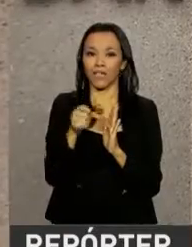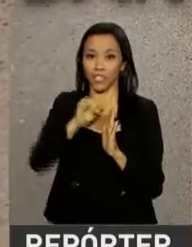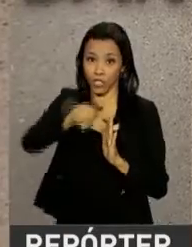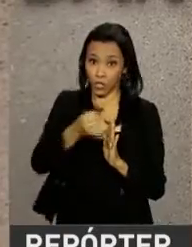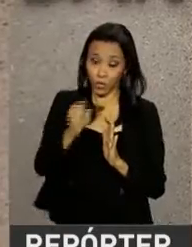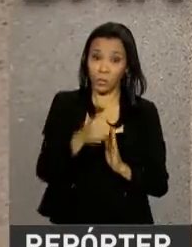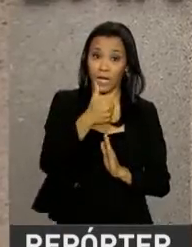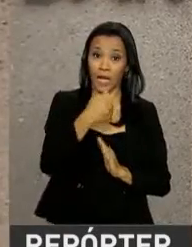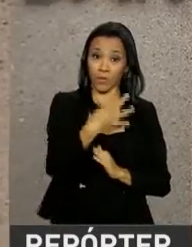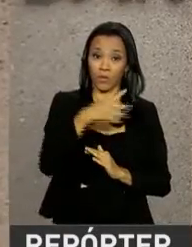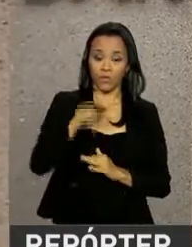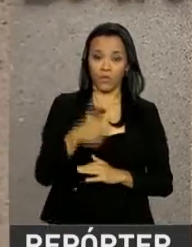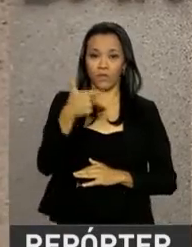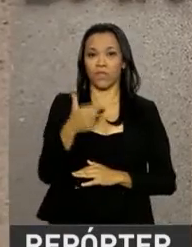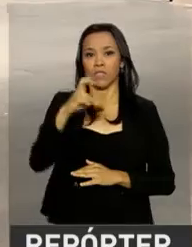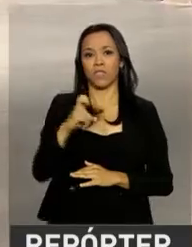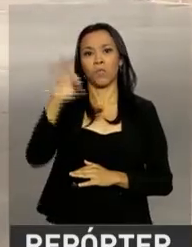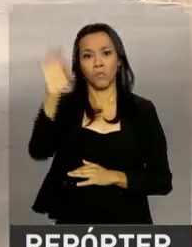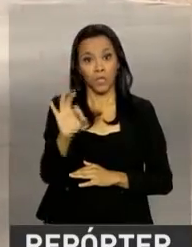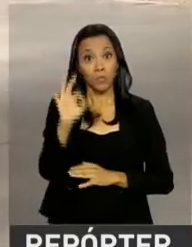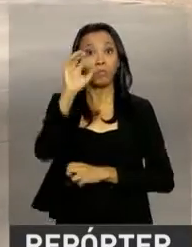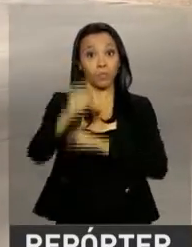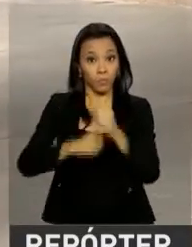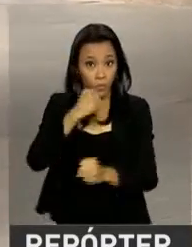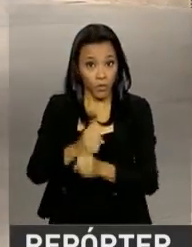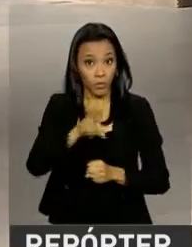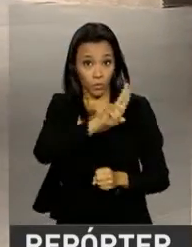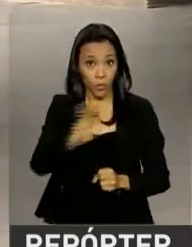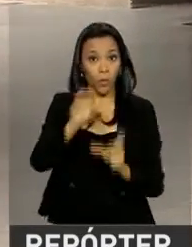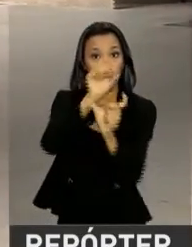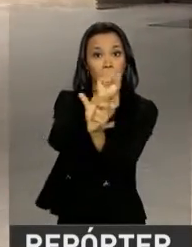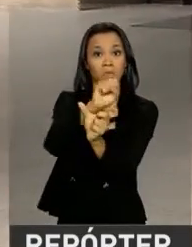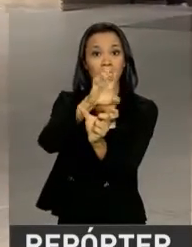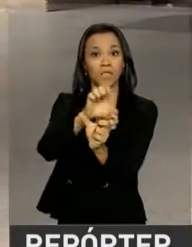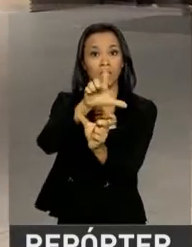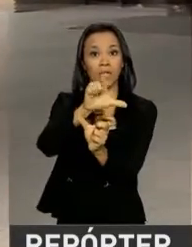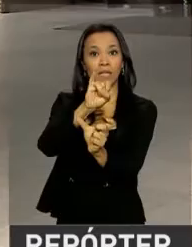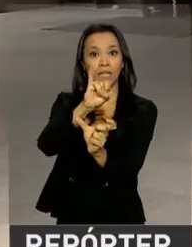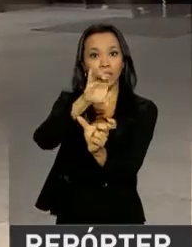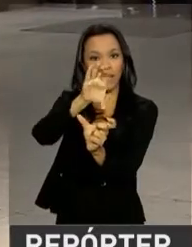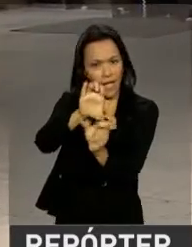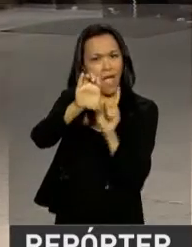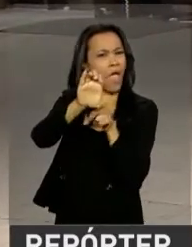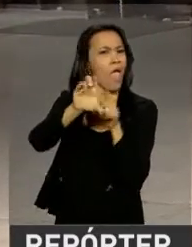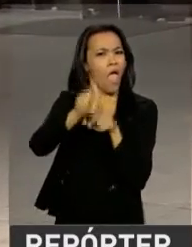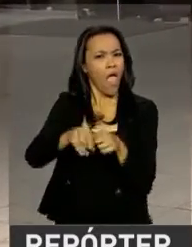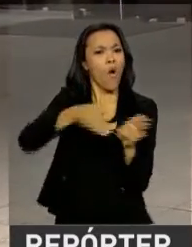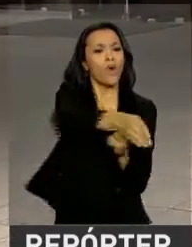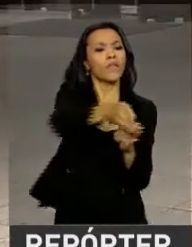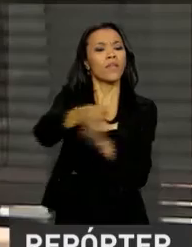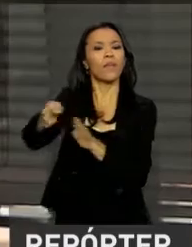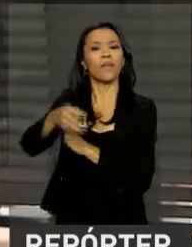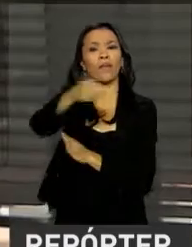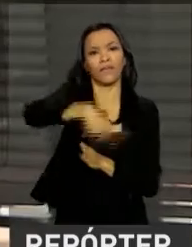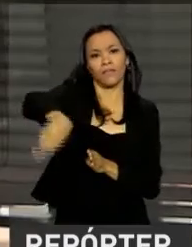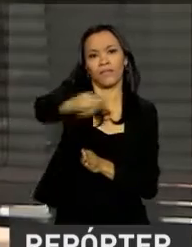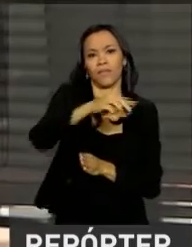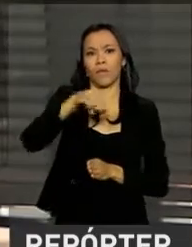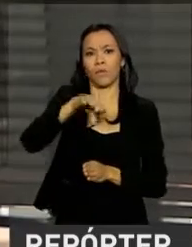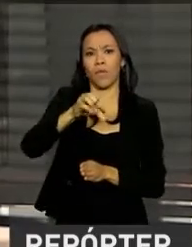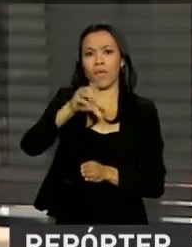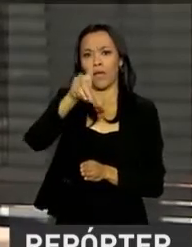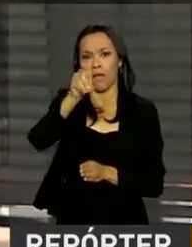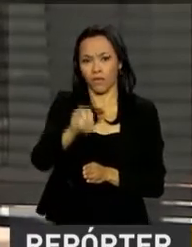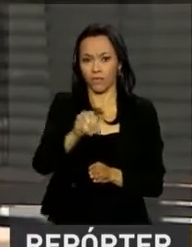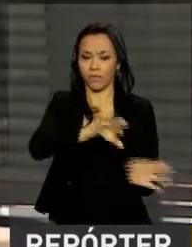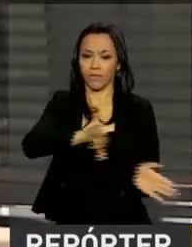14,25 por cento ao ano chamada selic a taxa serve como uma orientação para o mercado a taxa selic é uma